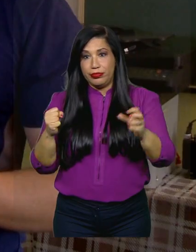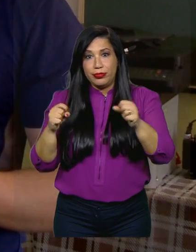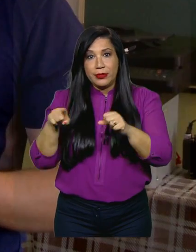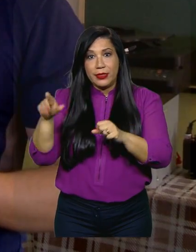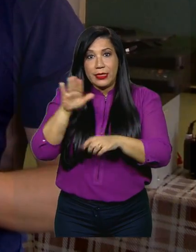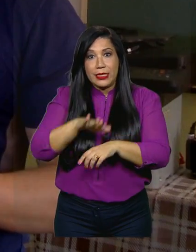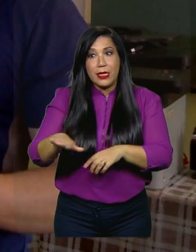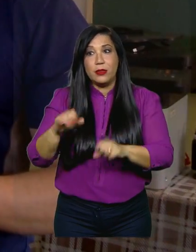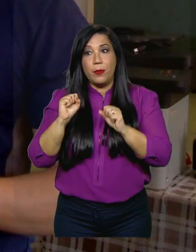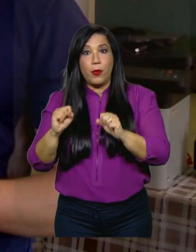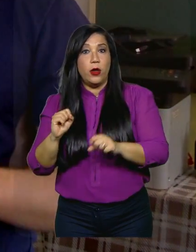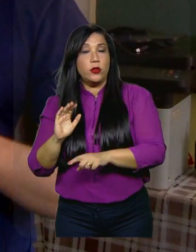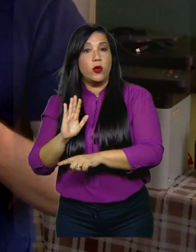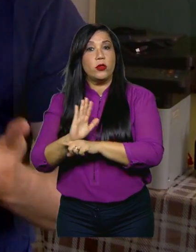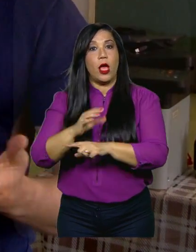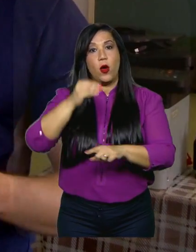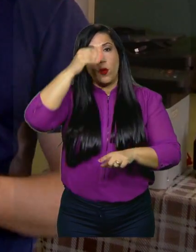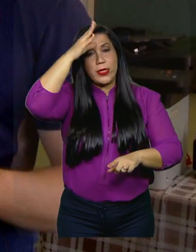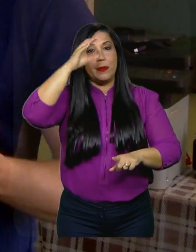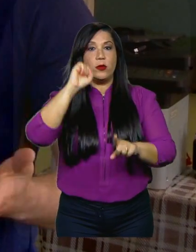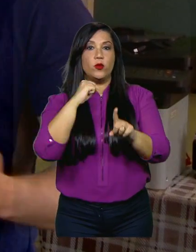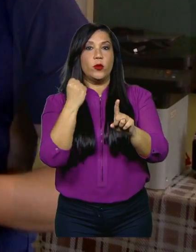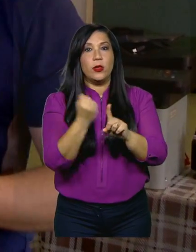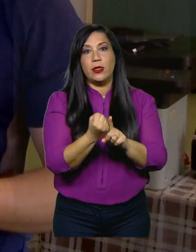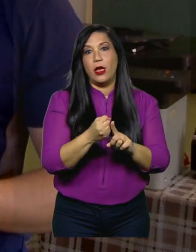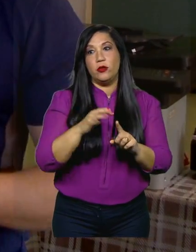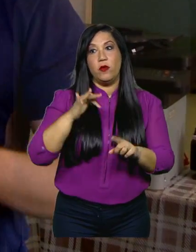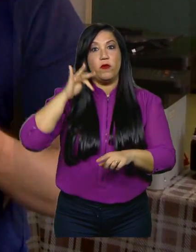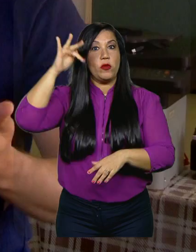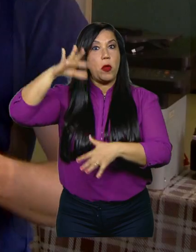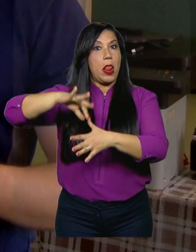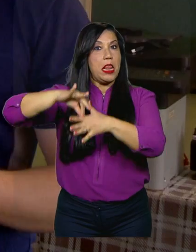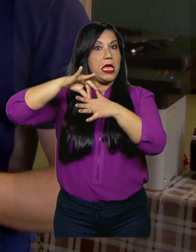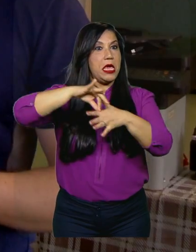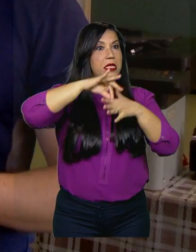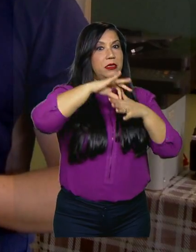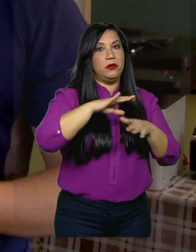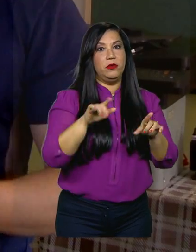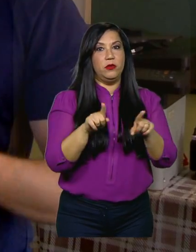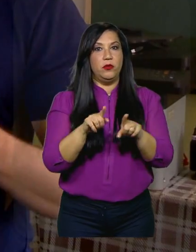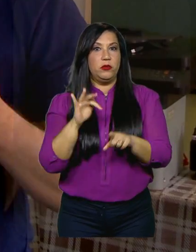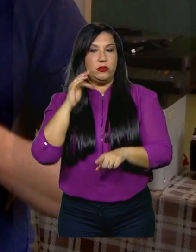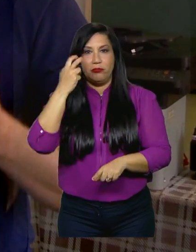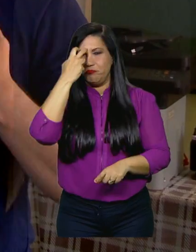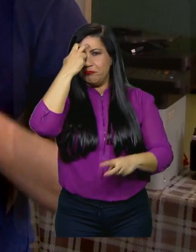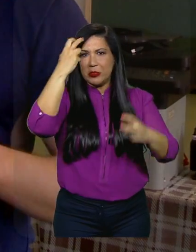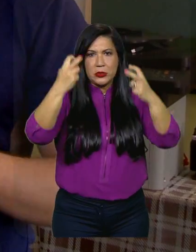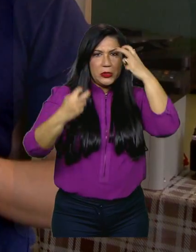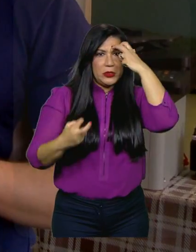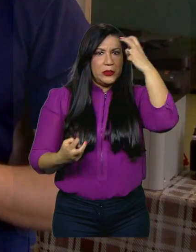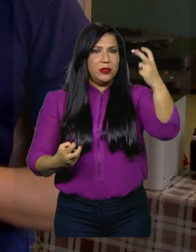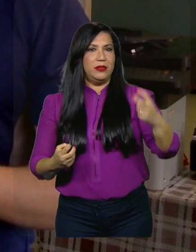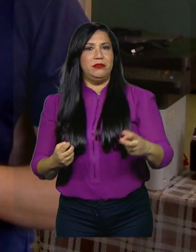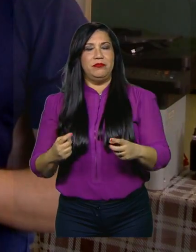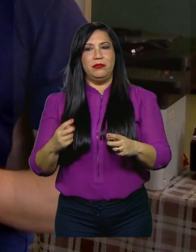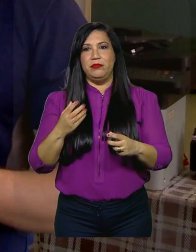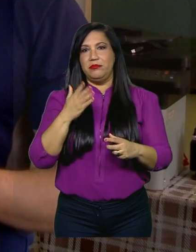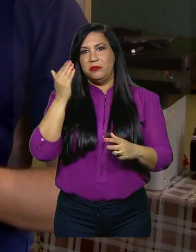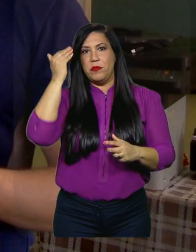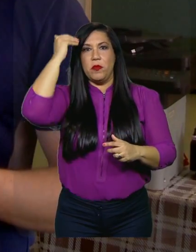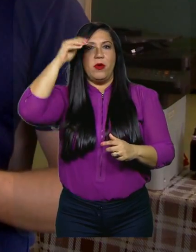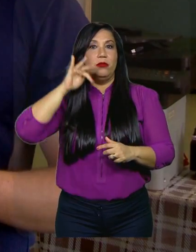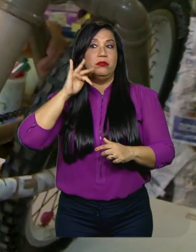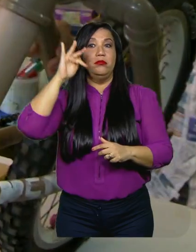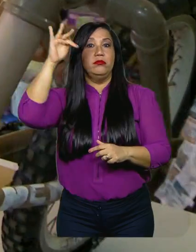né, possam retribuir à sociedade. Quem sabe grandes líderes, grandes inventores, né, que façam alguma coisa que